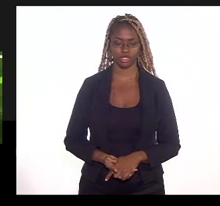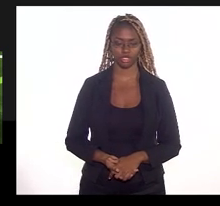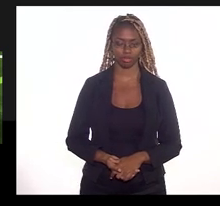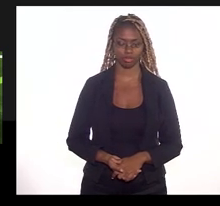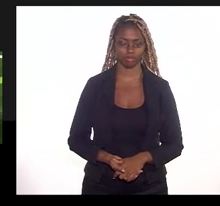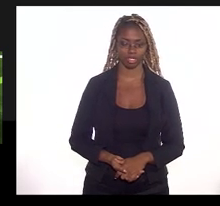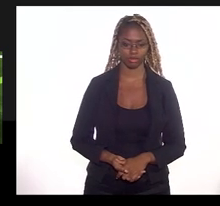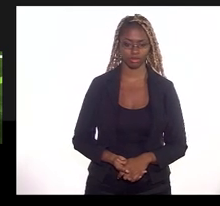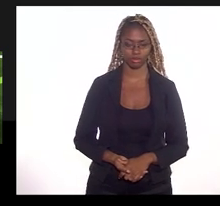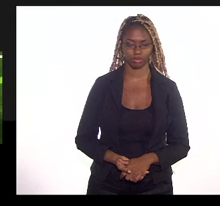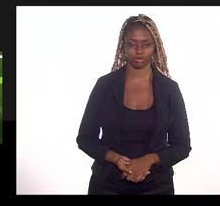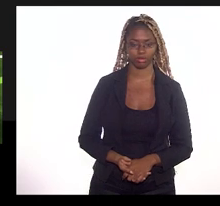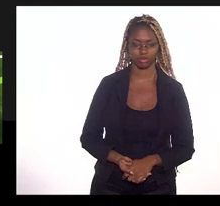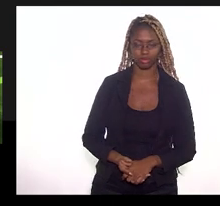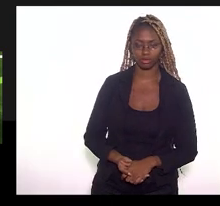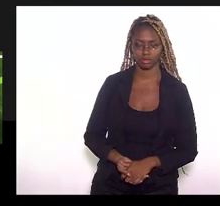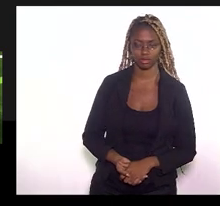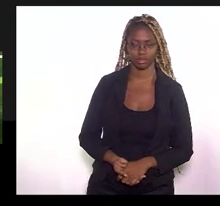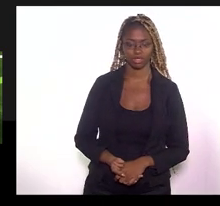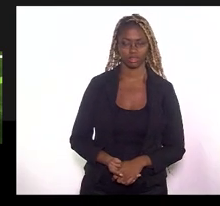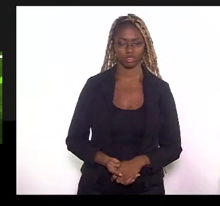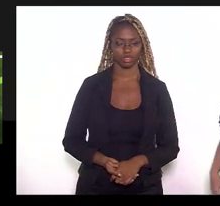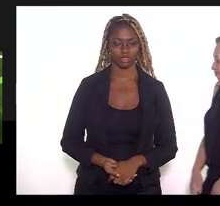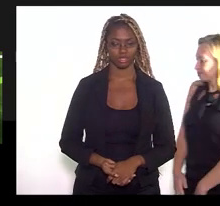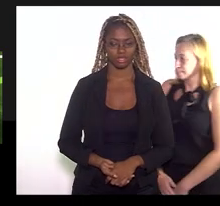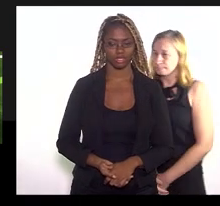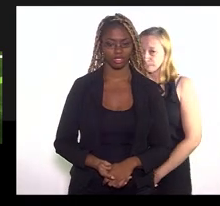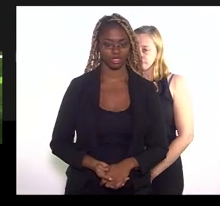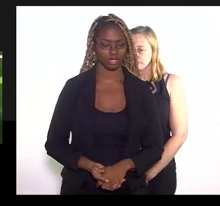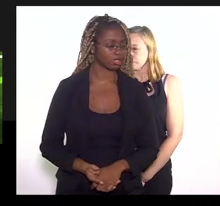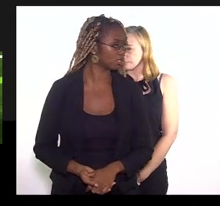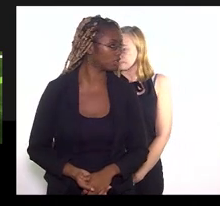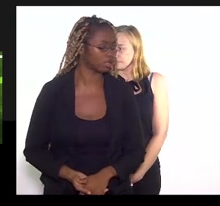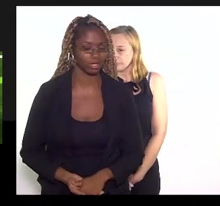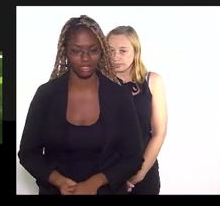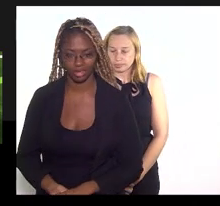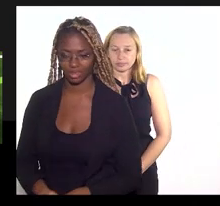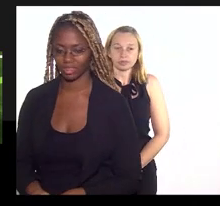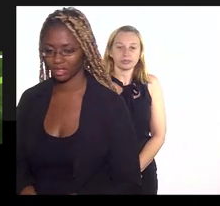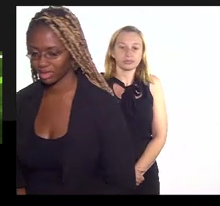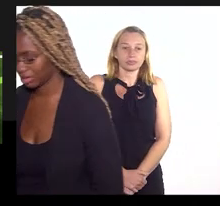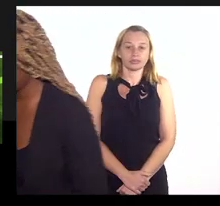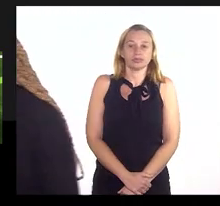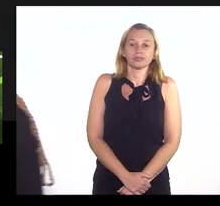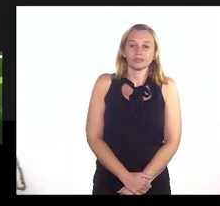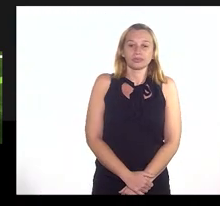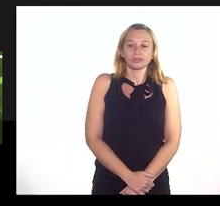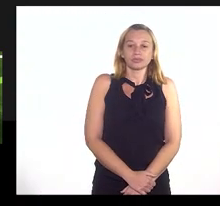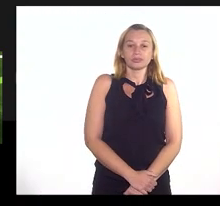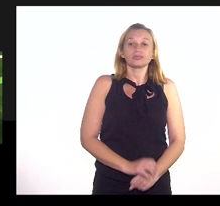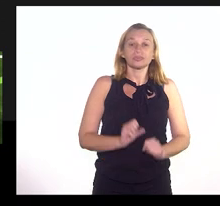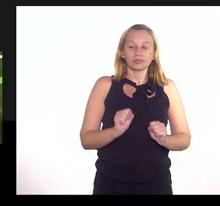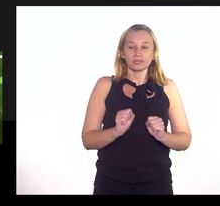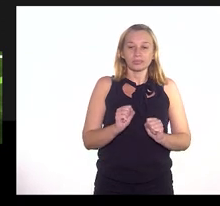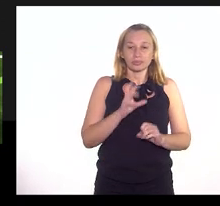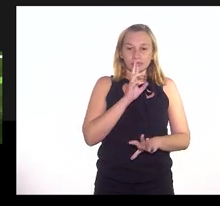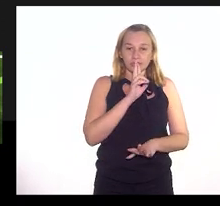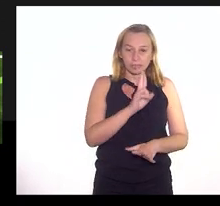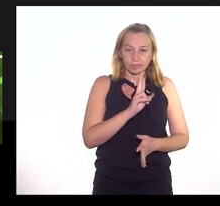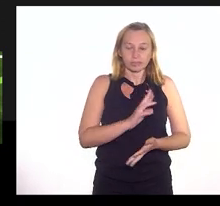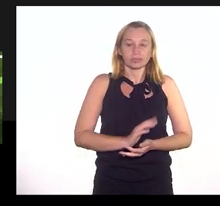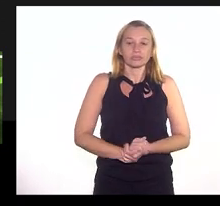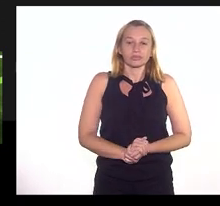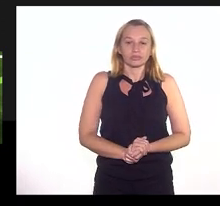Ana? Não, nós queremos todos, porque a gente pode responder.